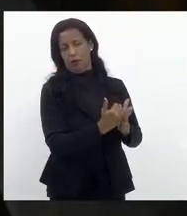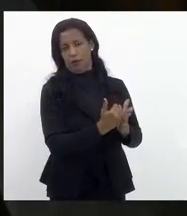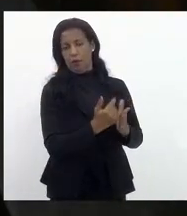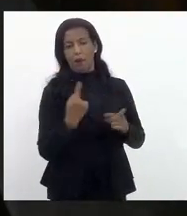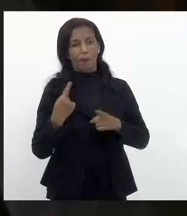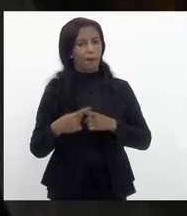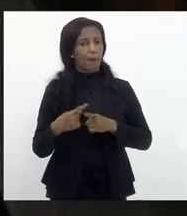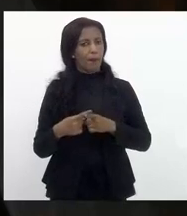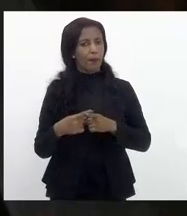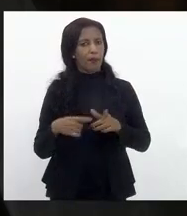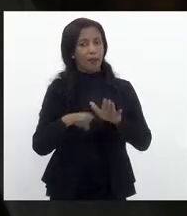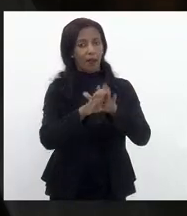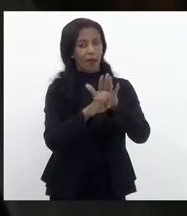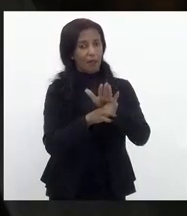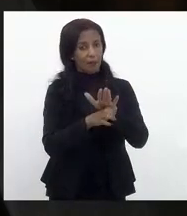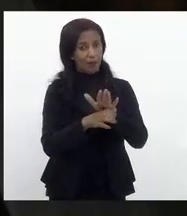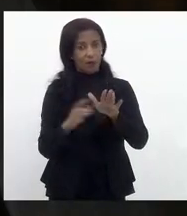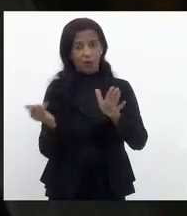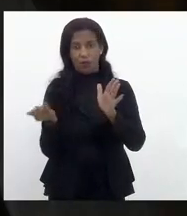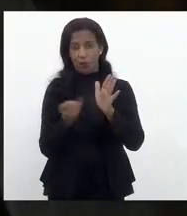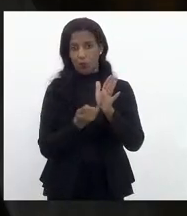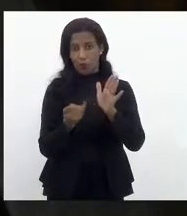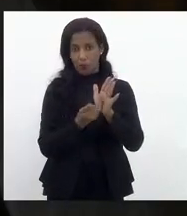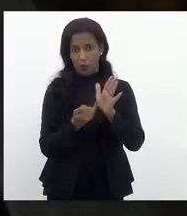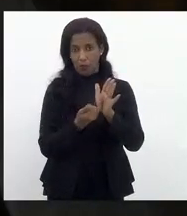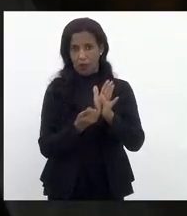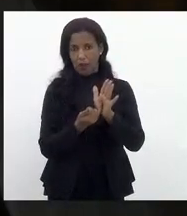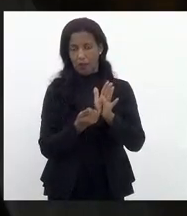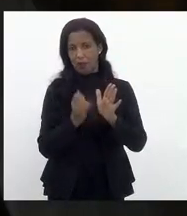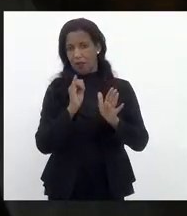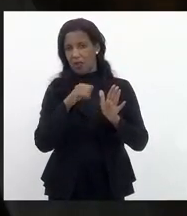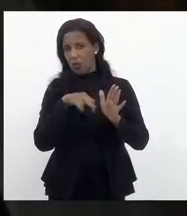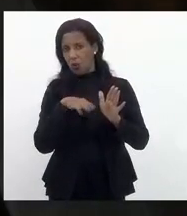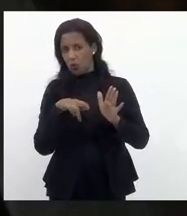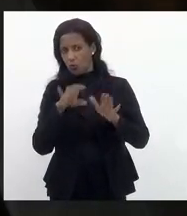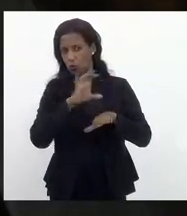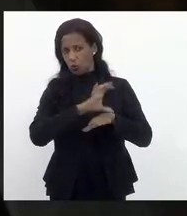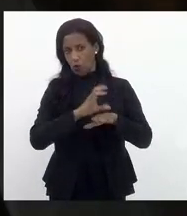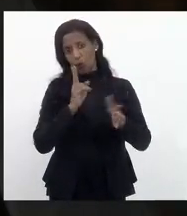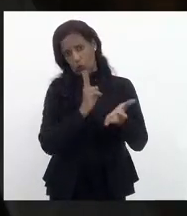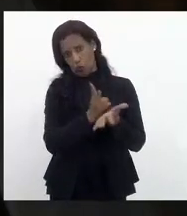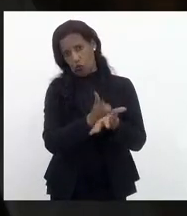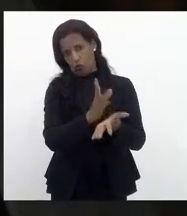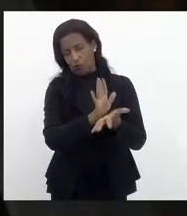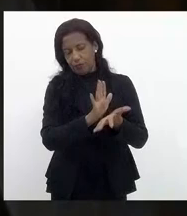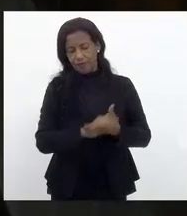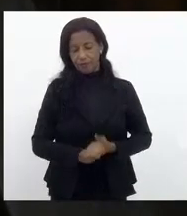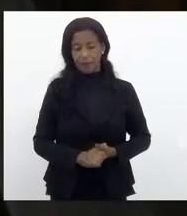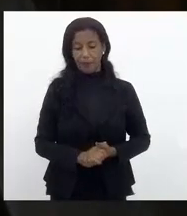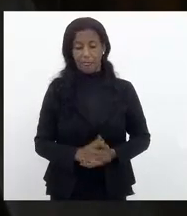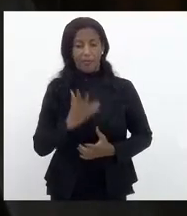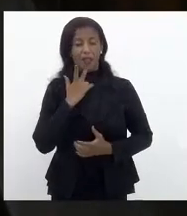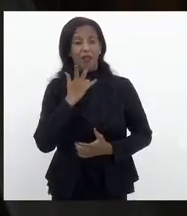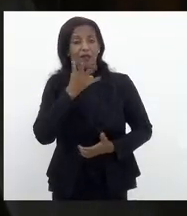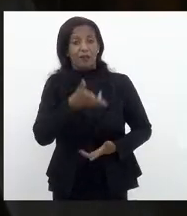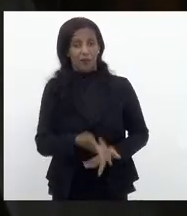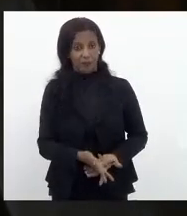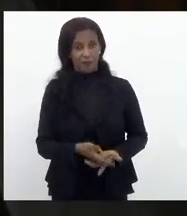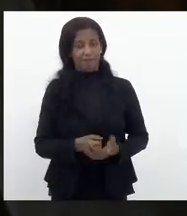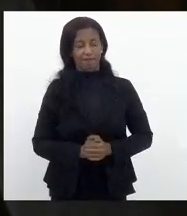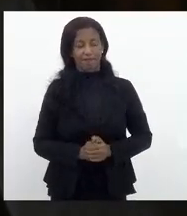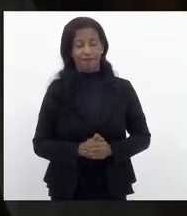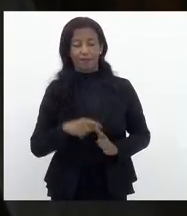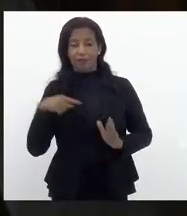porque ainda não foi declarado inconstitucional Então tá vendo ele diz